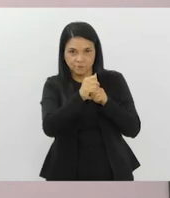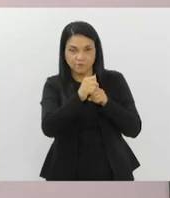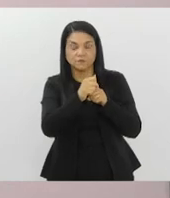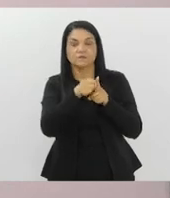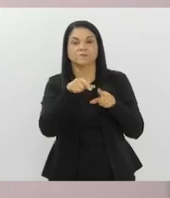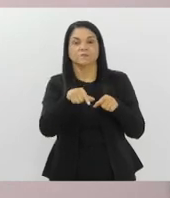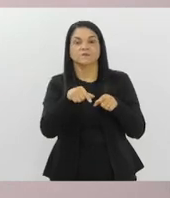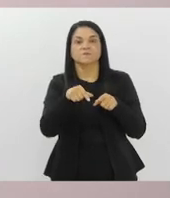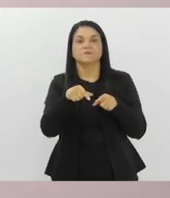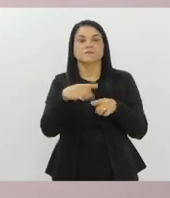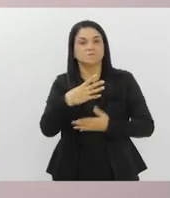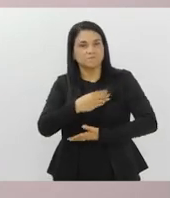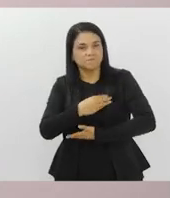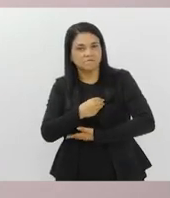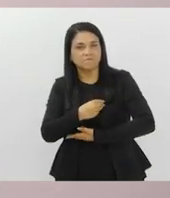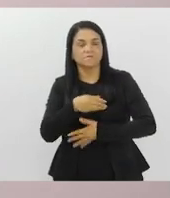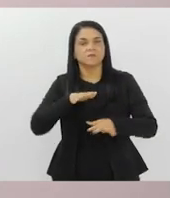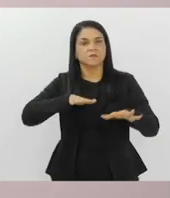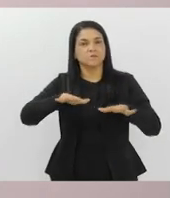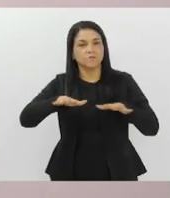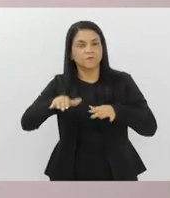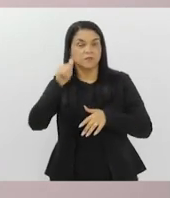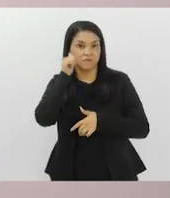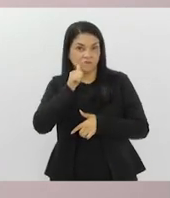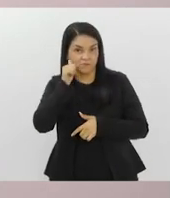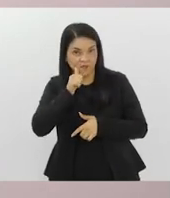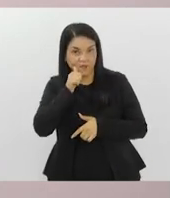coletivos pró-amamentação, movimentos feministas,